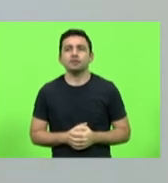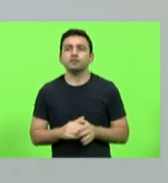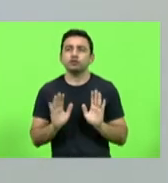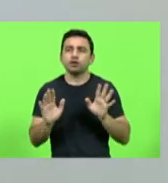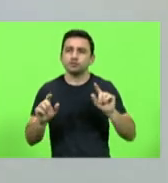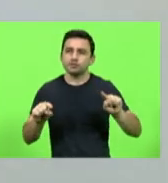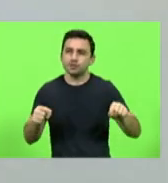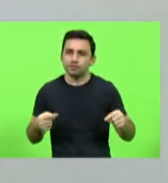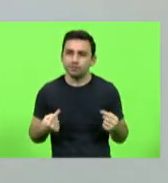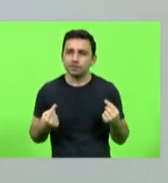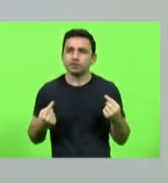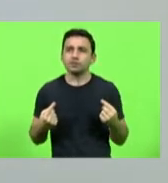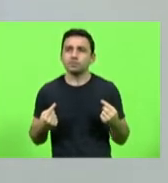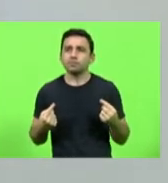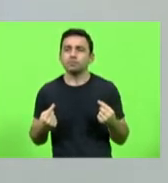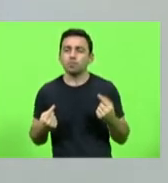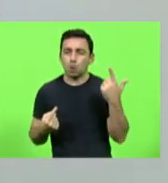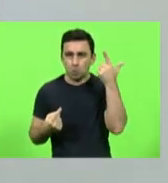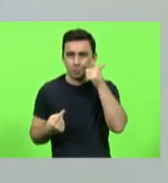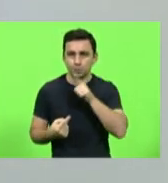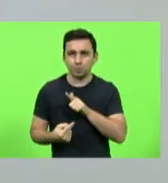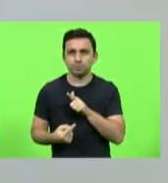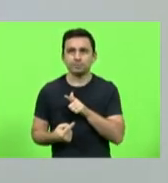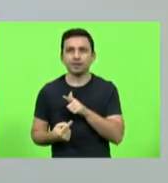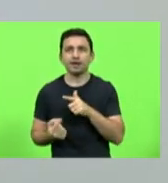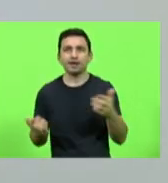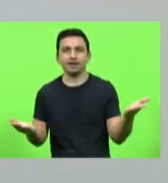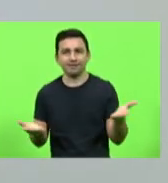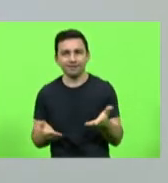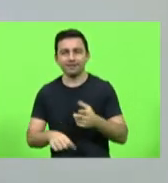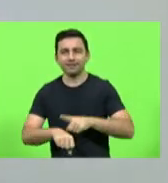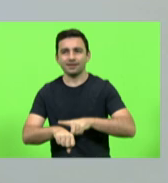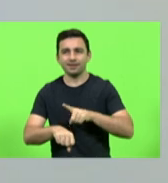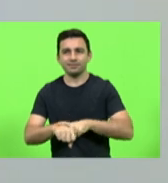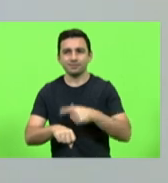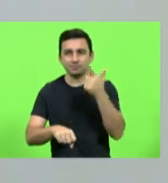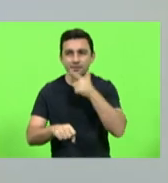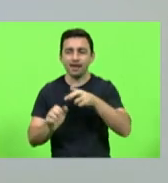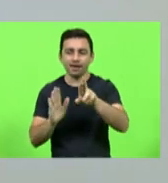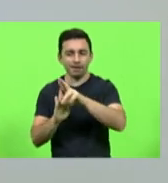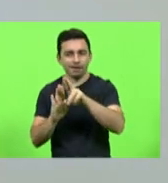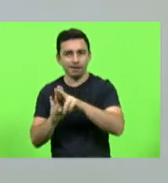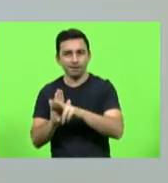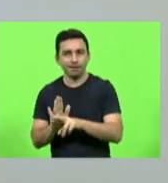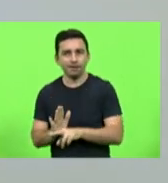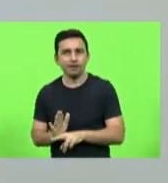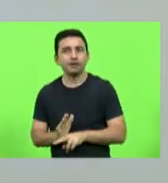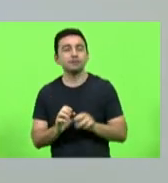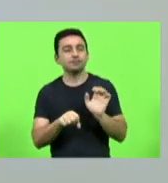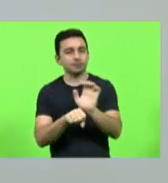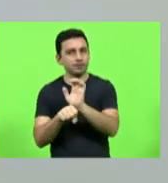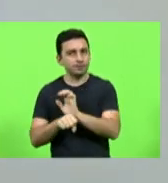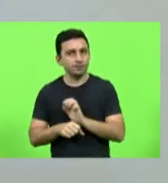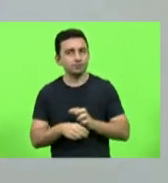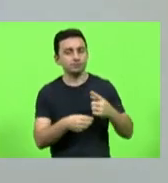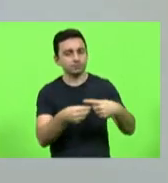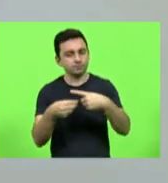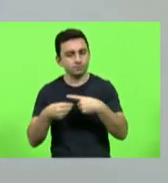desafio da sua homologação, agora é o tempo de sua regulamentação nos estados e municípios do